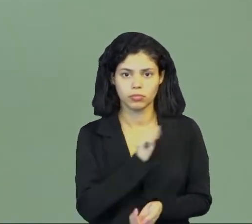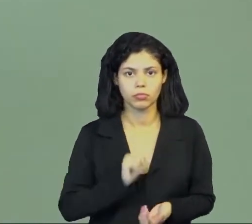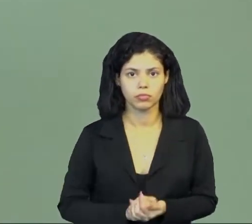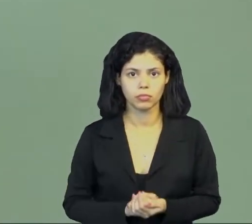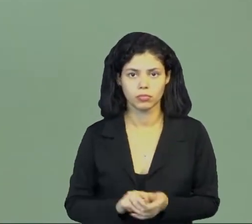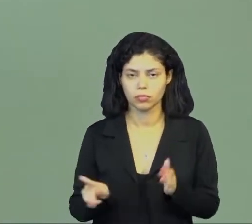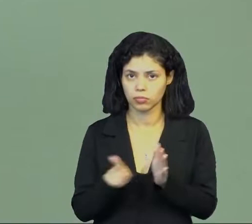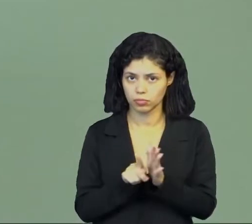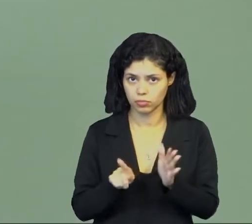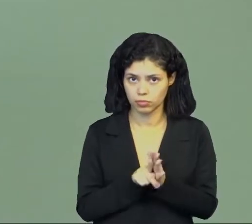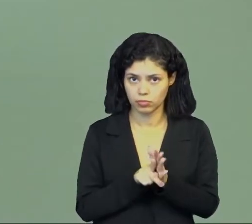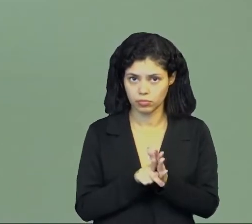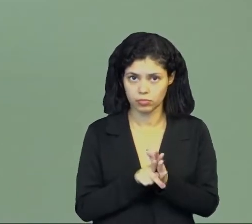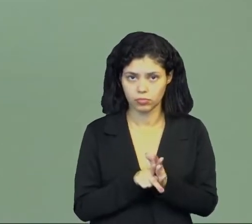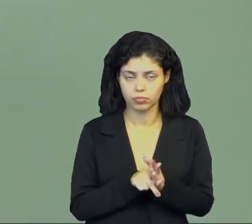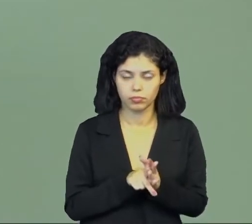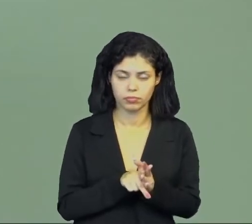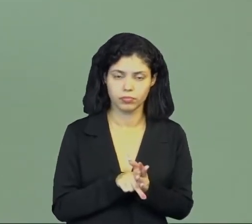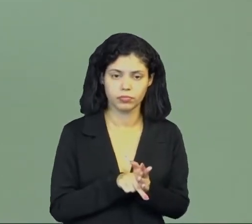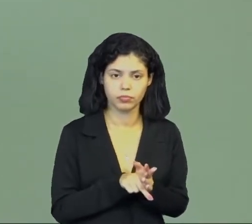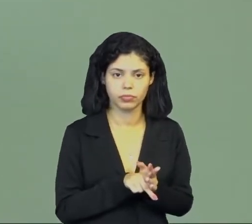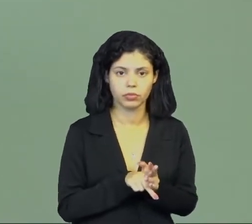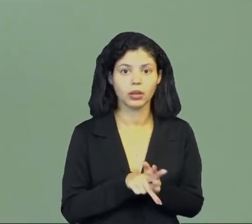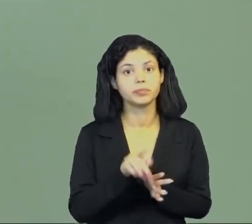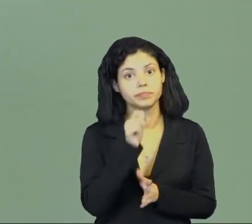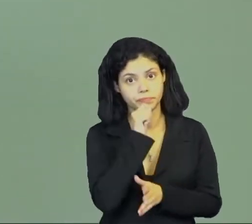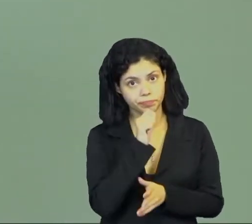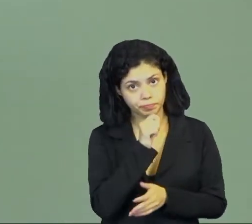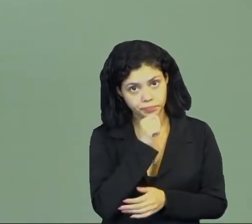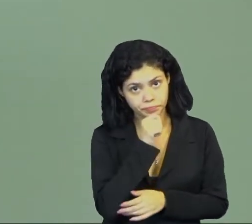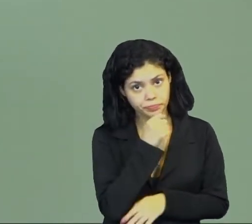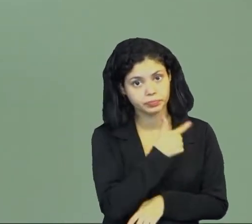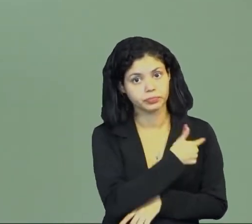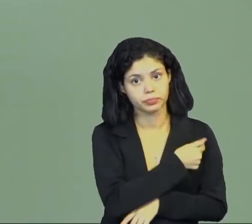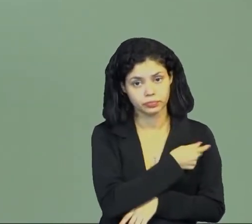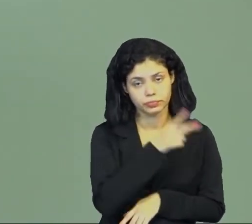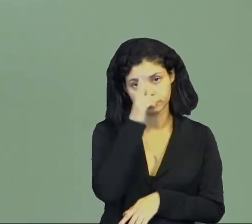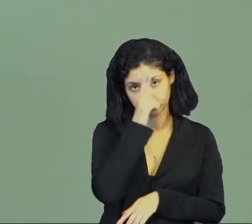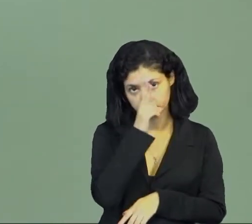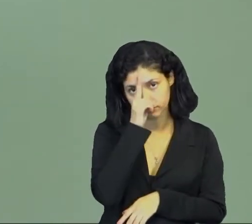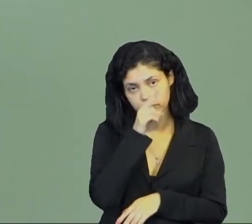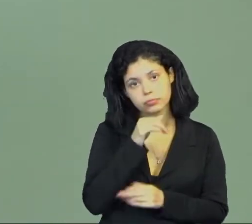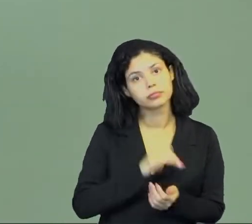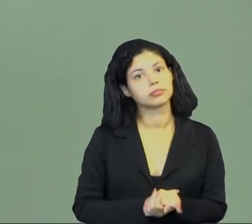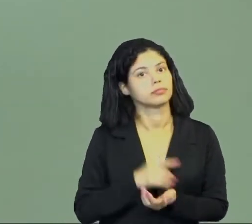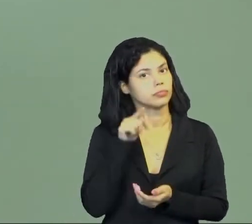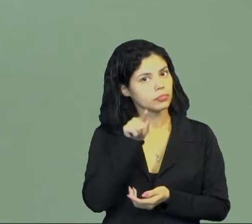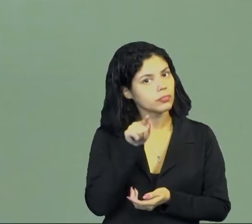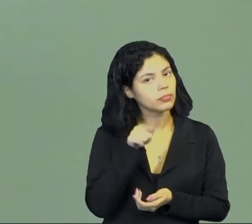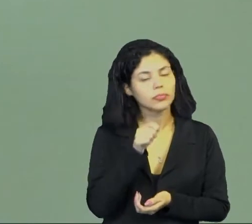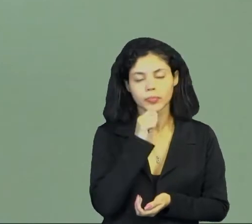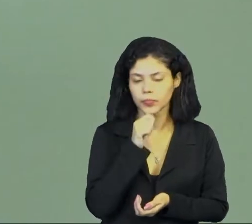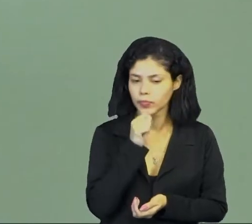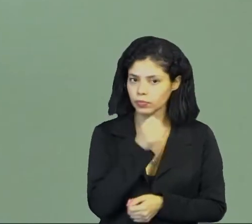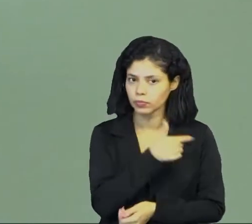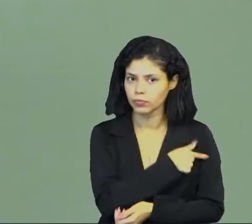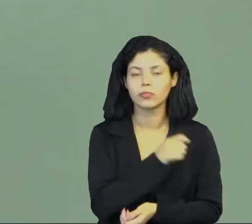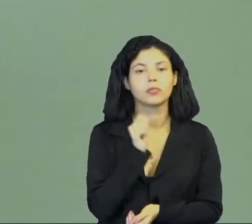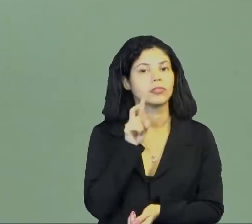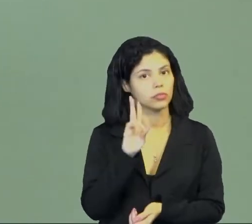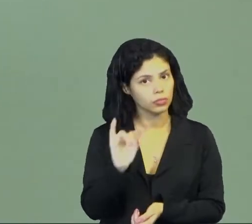foram aplicadas e ainda estão sendo aplicadas, e lembrando, quem não tomou sua vacina,